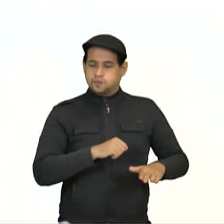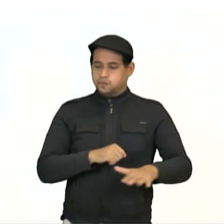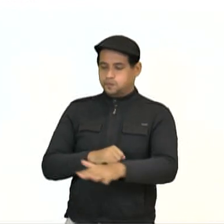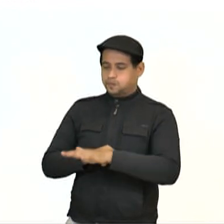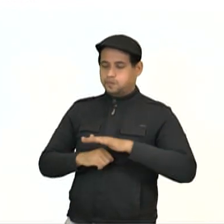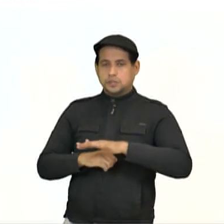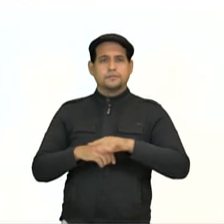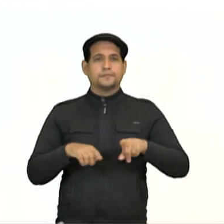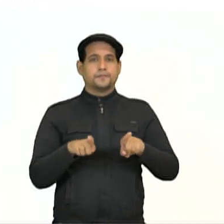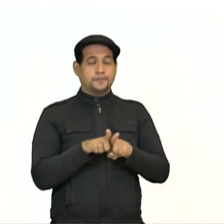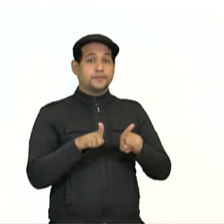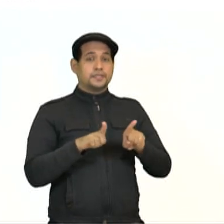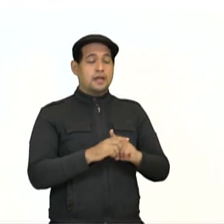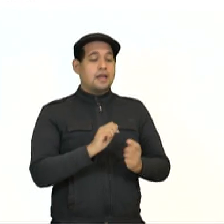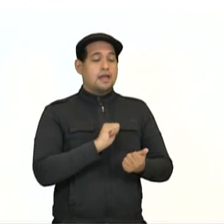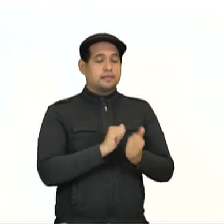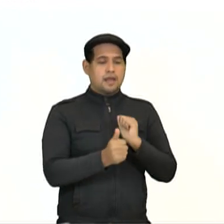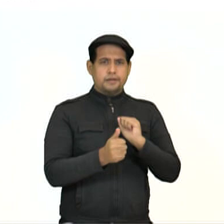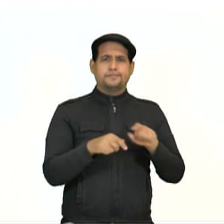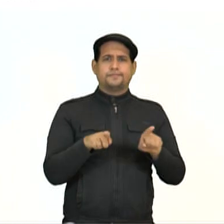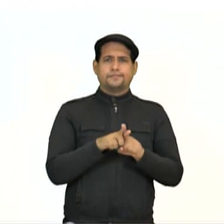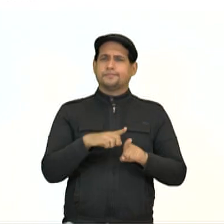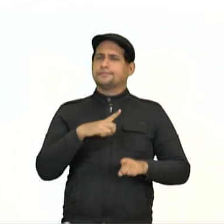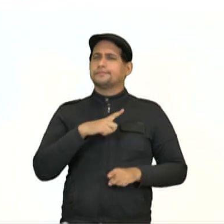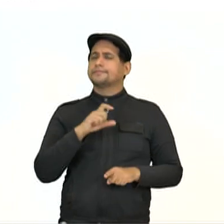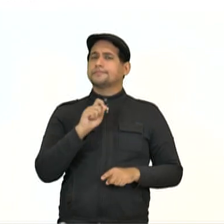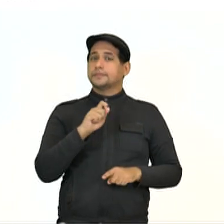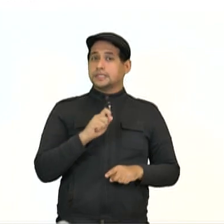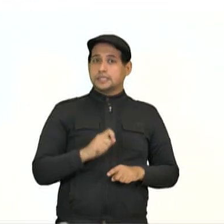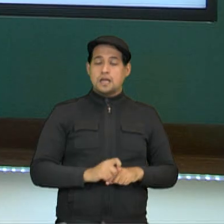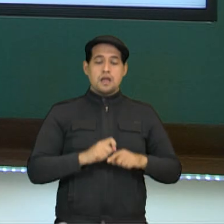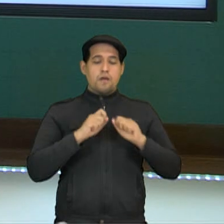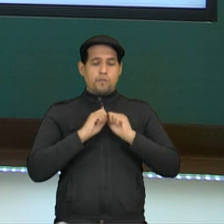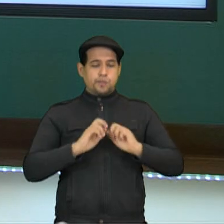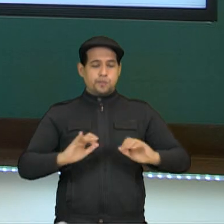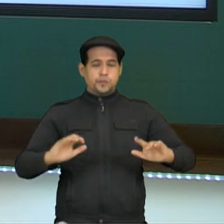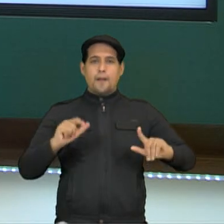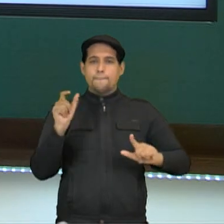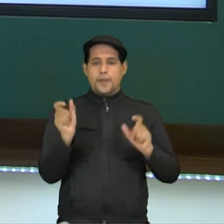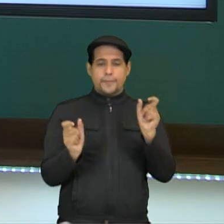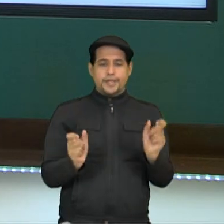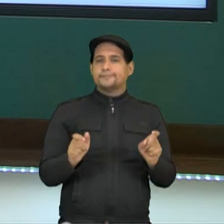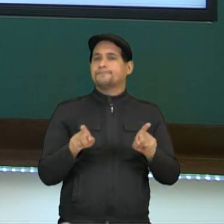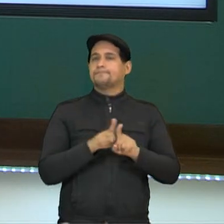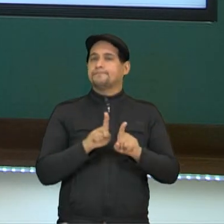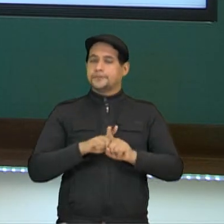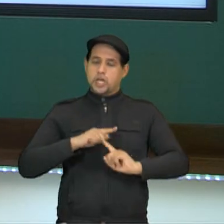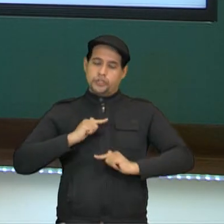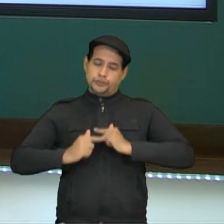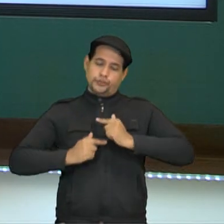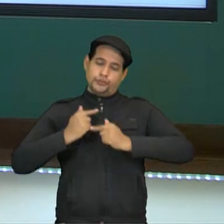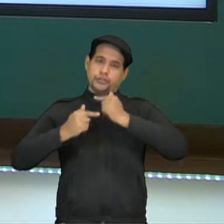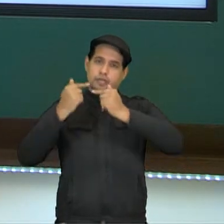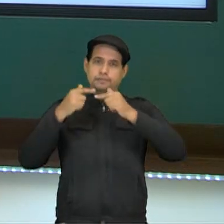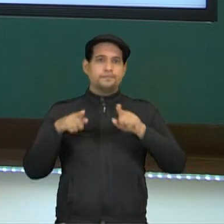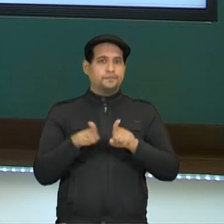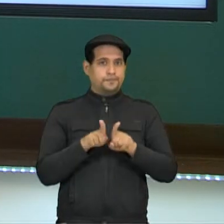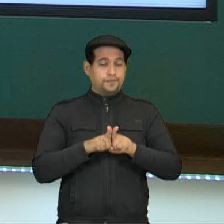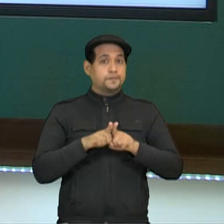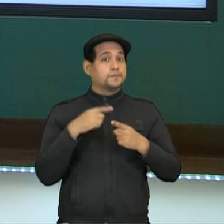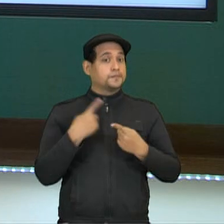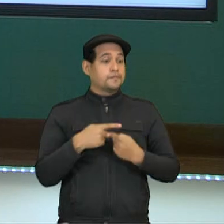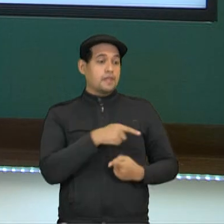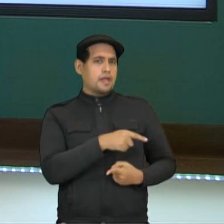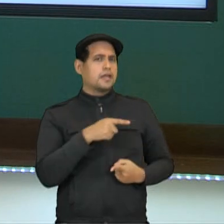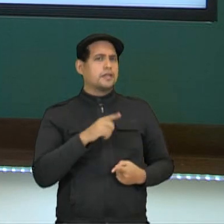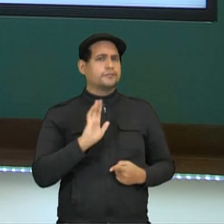que os indivíduos mais adaptados, eles tendem a transmitir as características ao longo das gerações, pois aqueles que